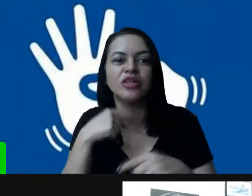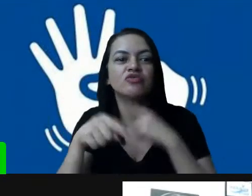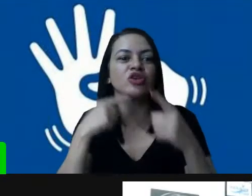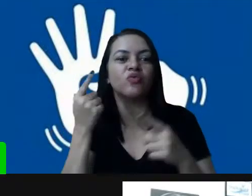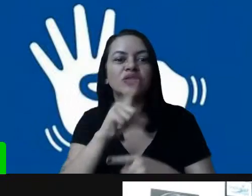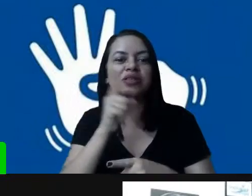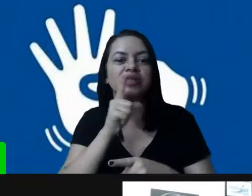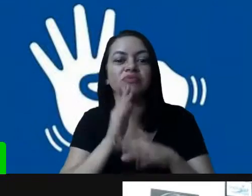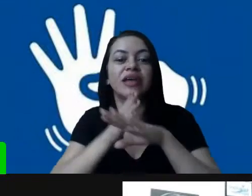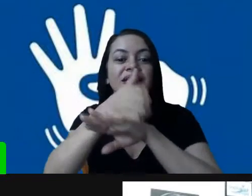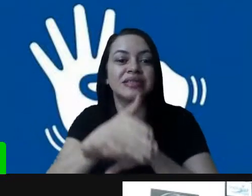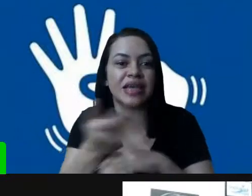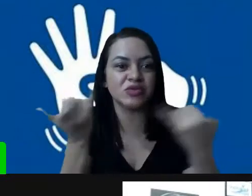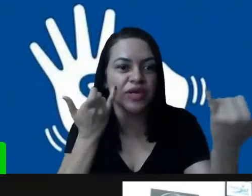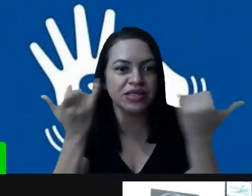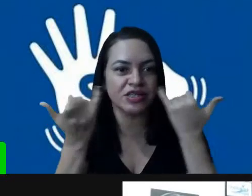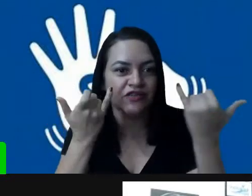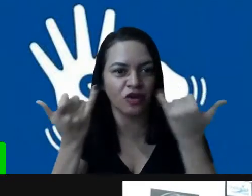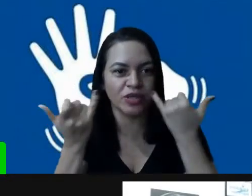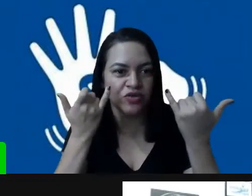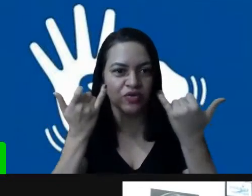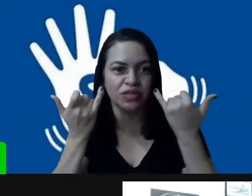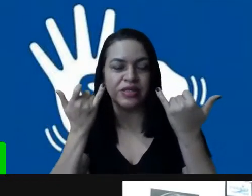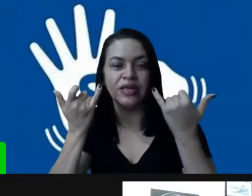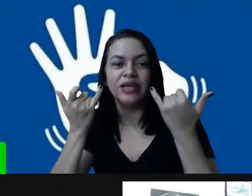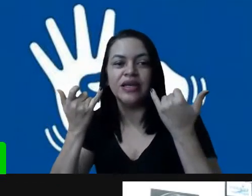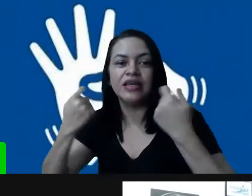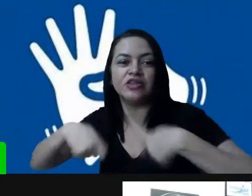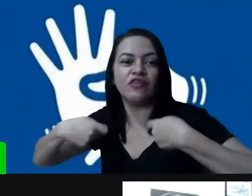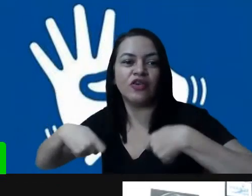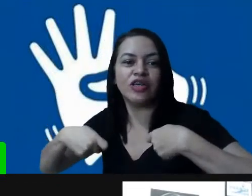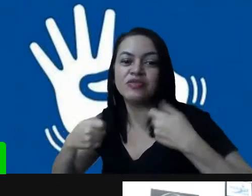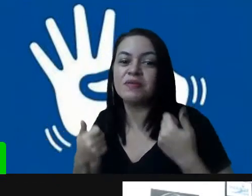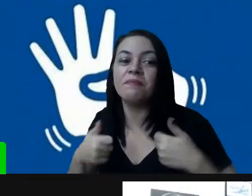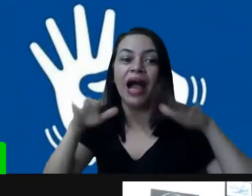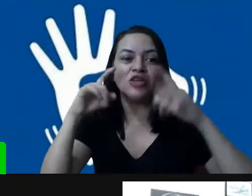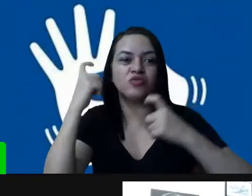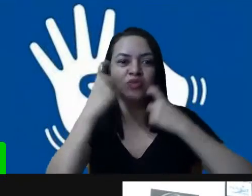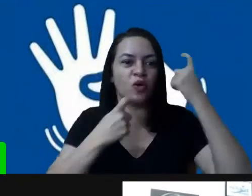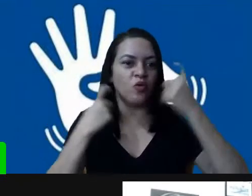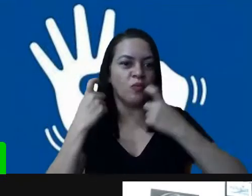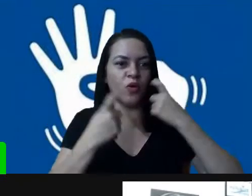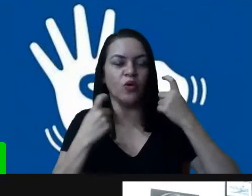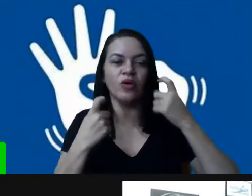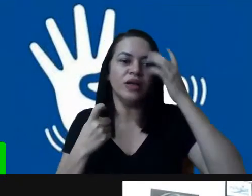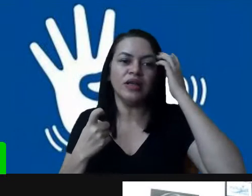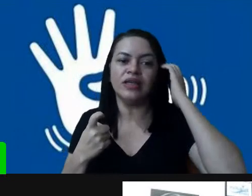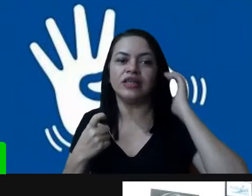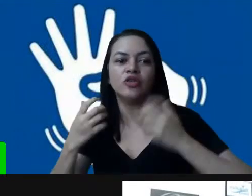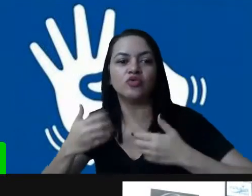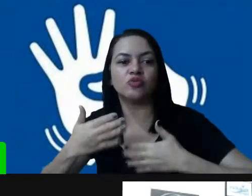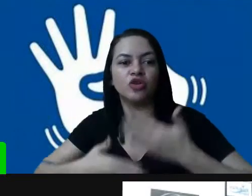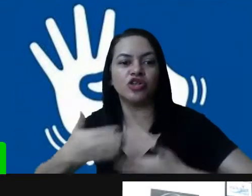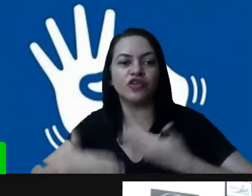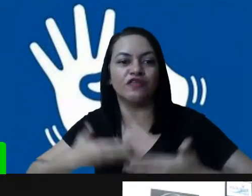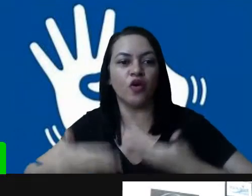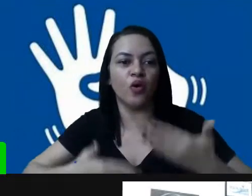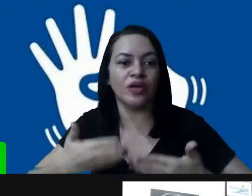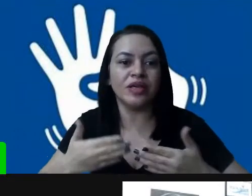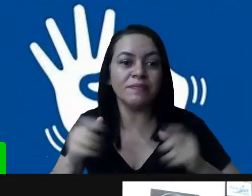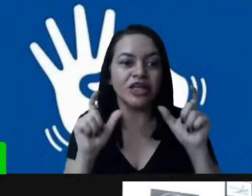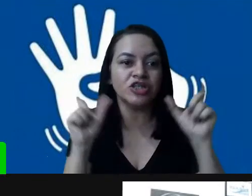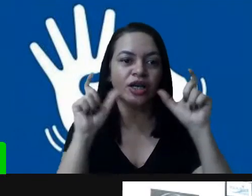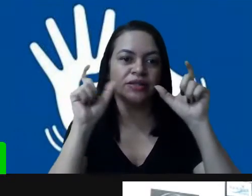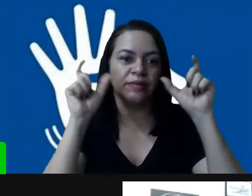jornal e não estão conseguindo ter acesso a essas informações. Então, foi isso que mais nos preocupou e que nos